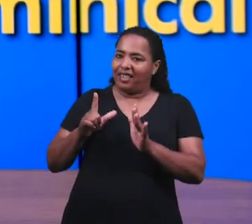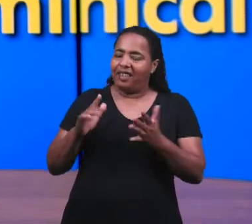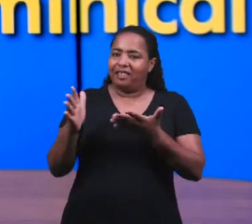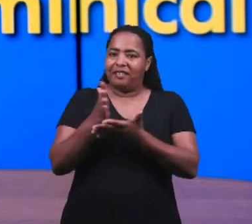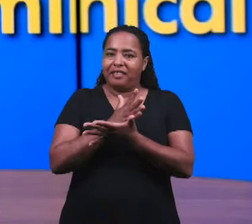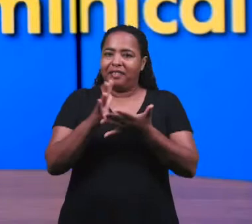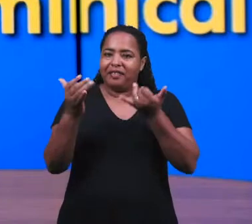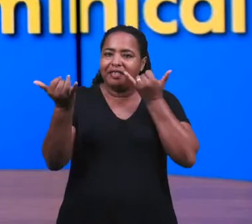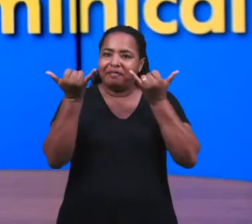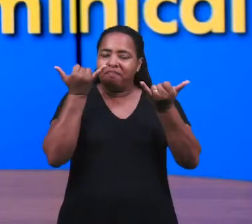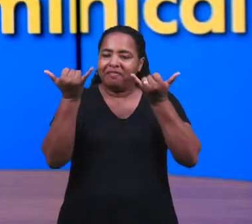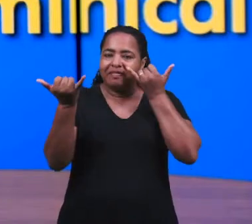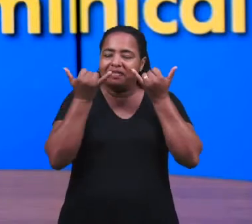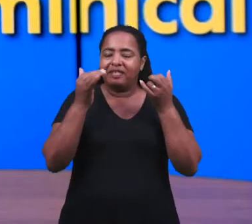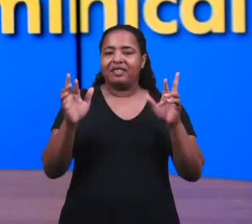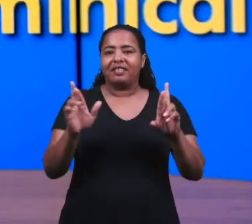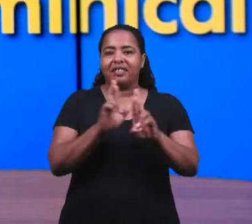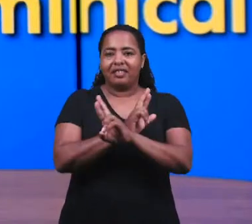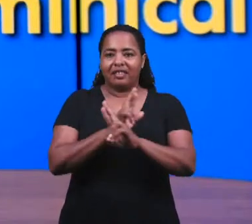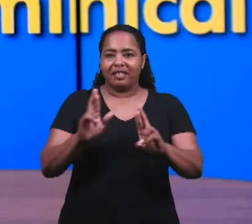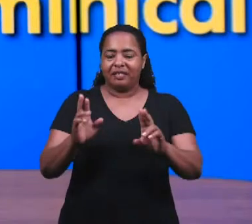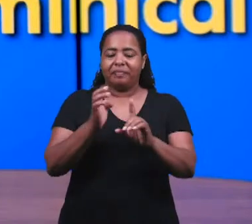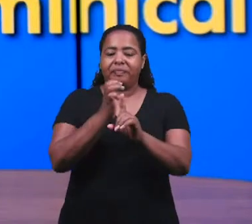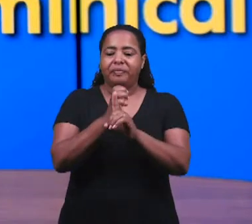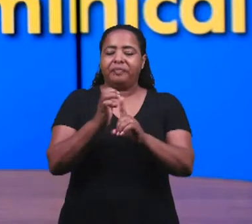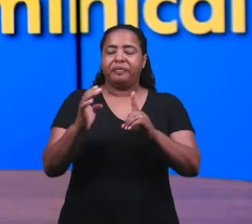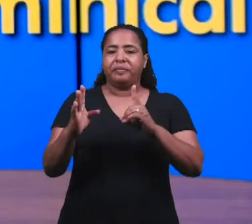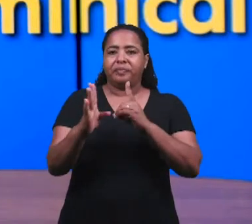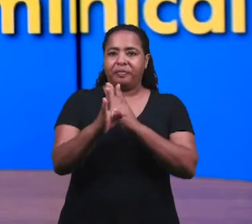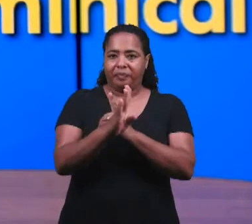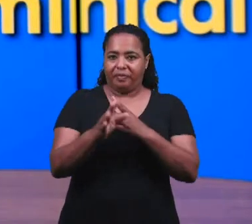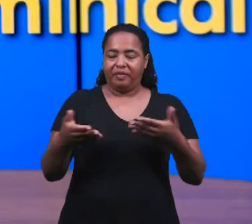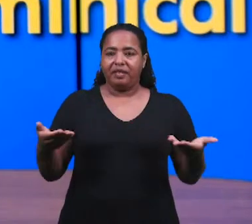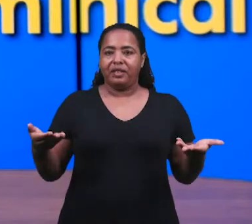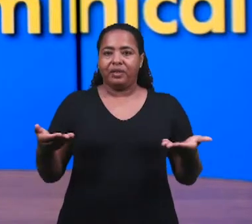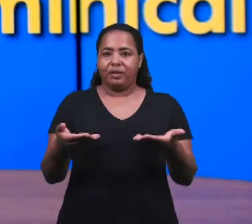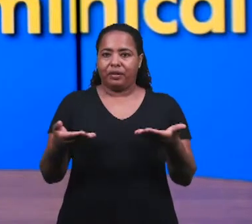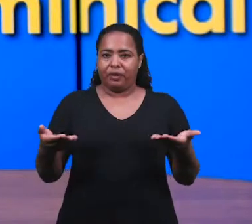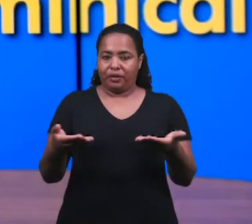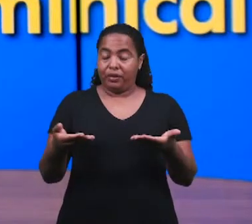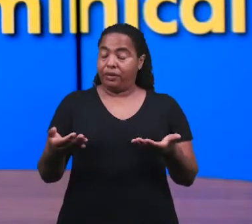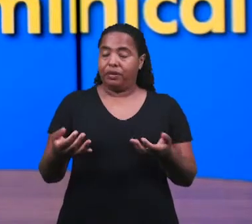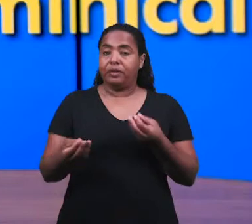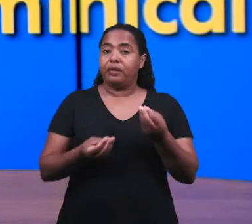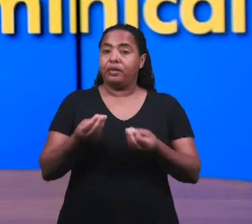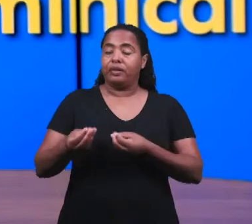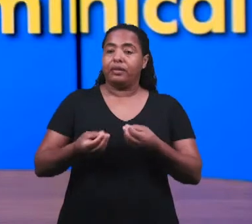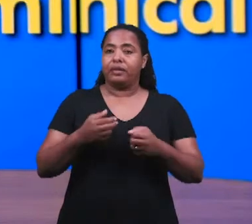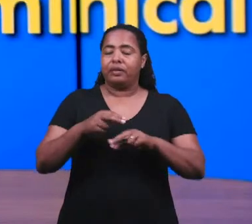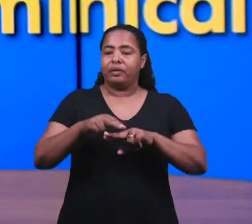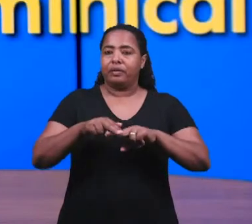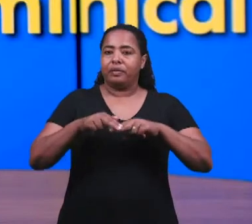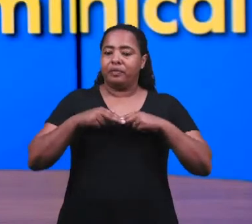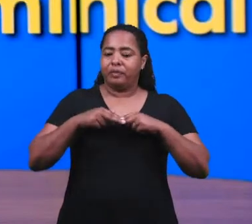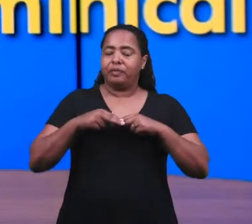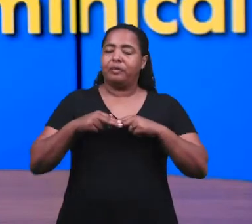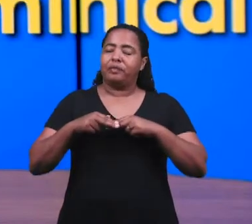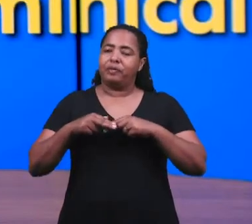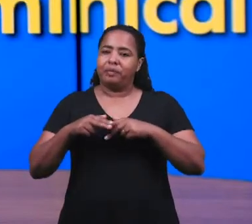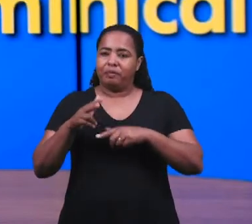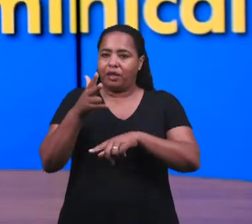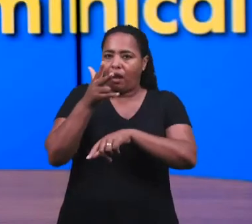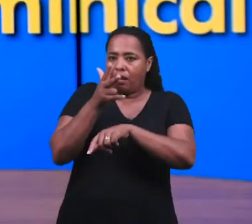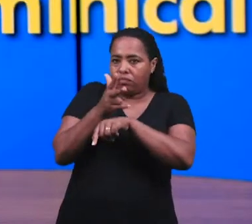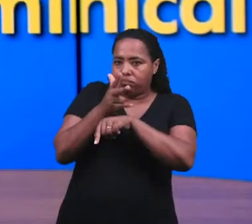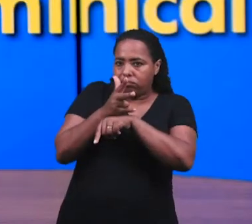algumas informações relacionadas à Escola Bíblica Dominical de hoje, e isso através daqueles vídeos